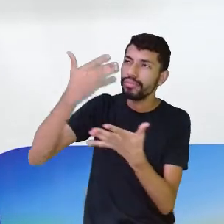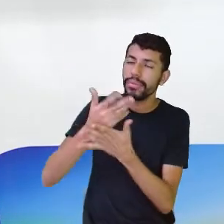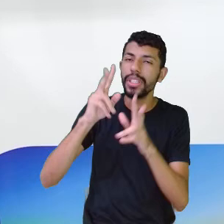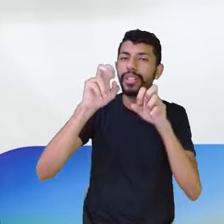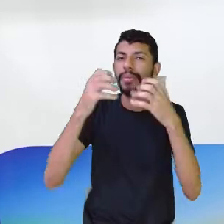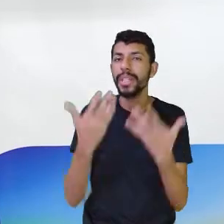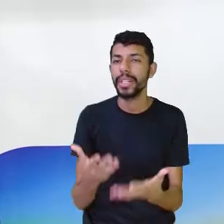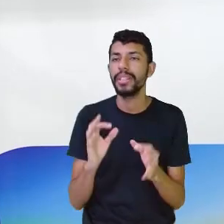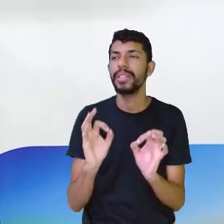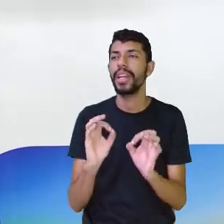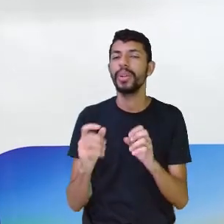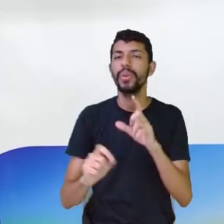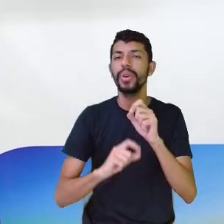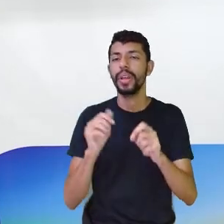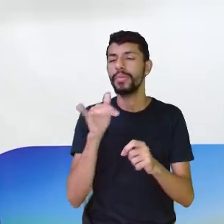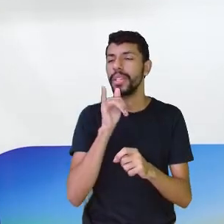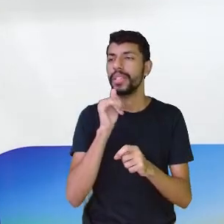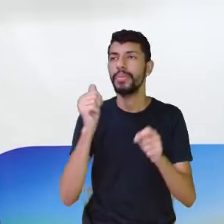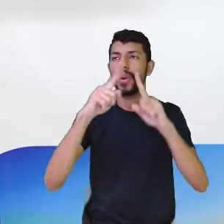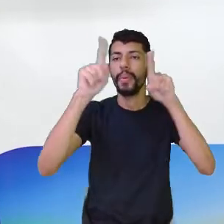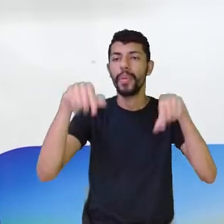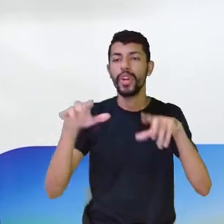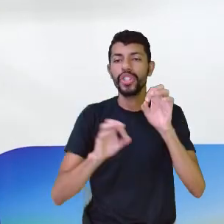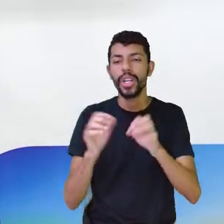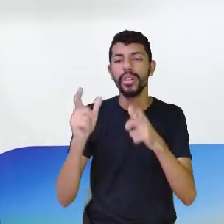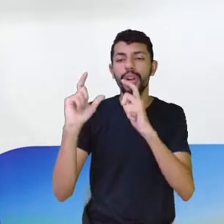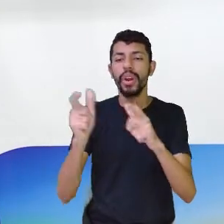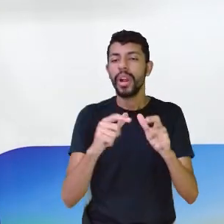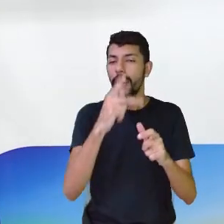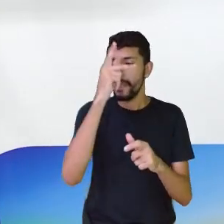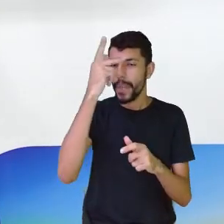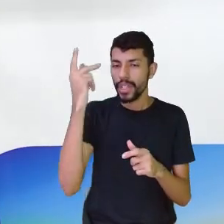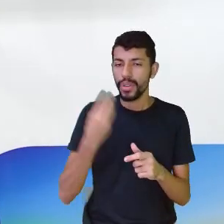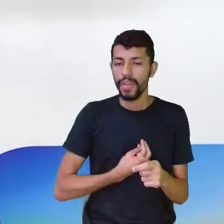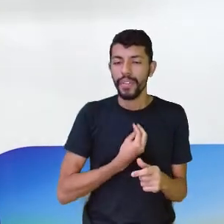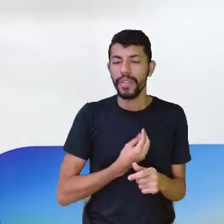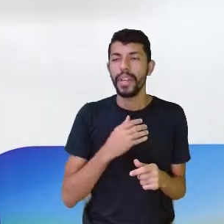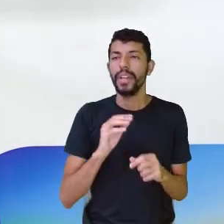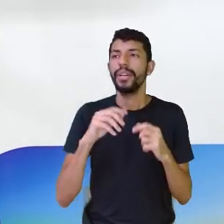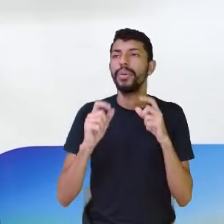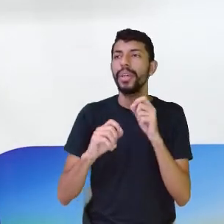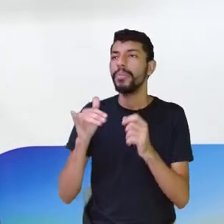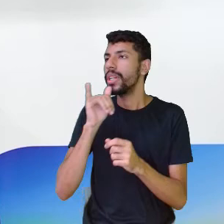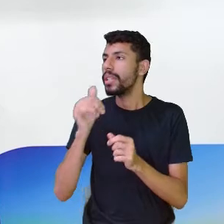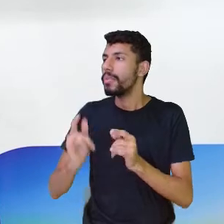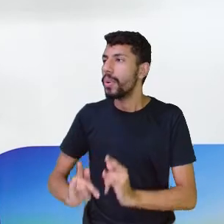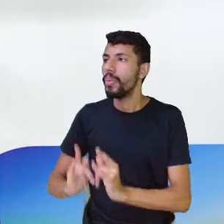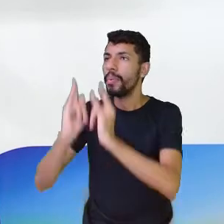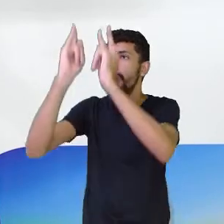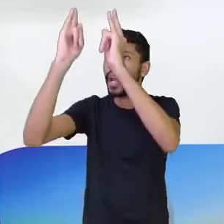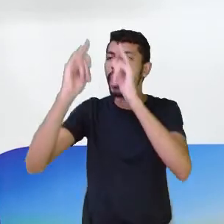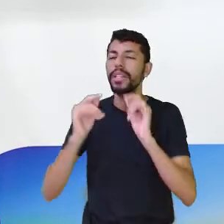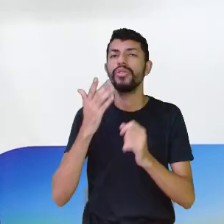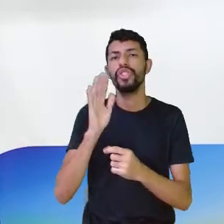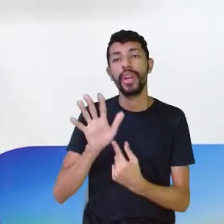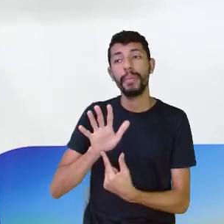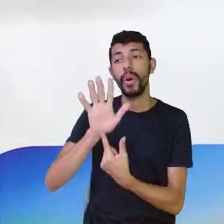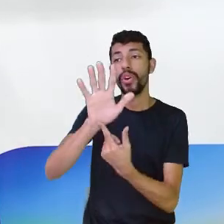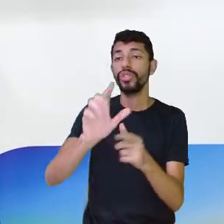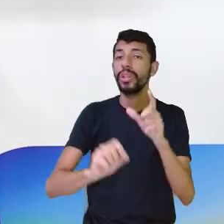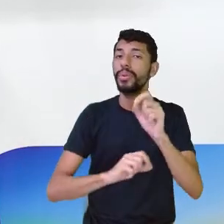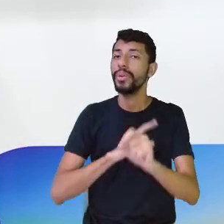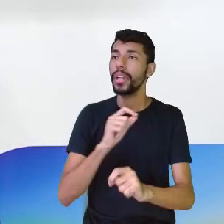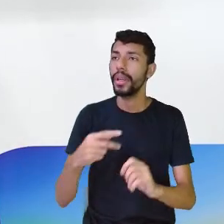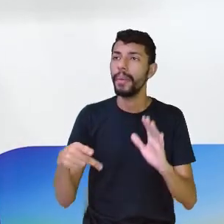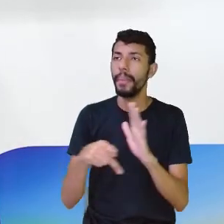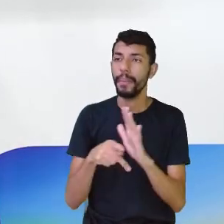está projetando os locais onde as pessoas vão morar. Prédios, condomínios, eles já trazem dentro